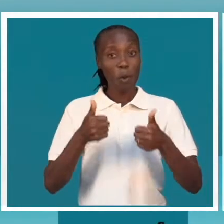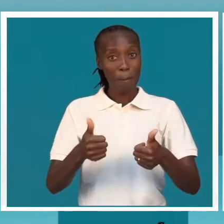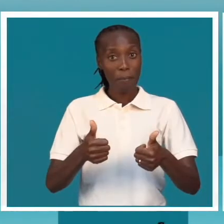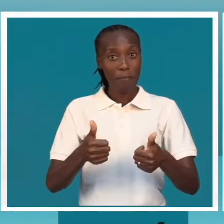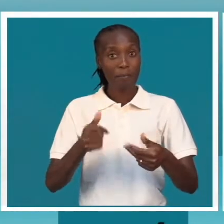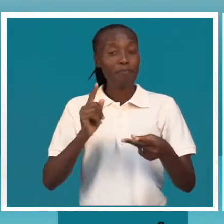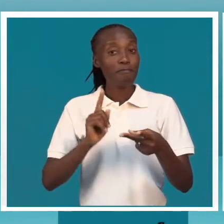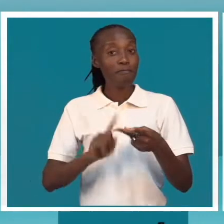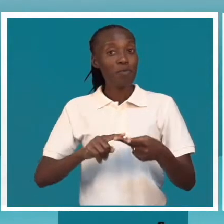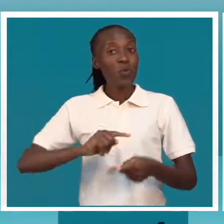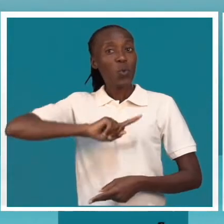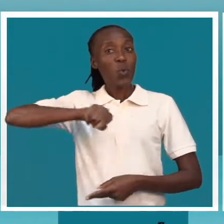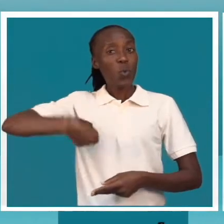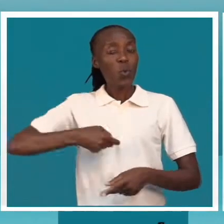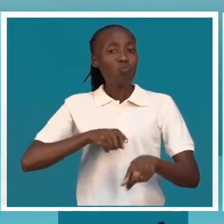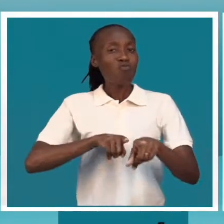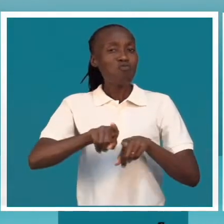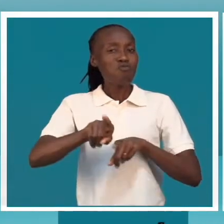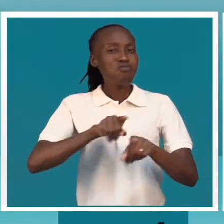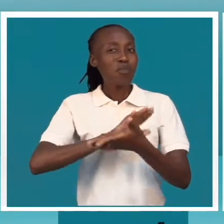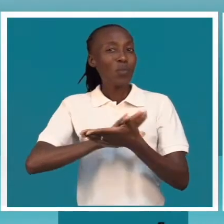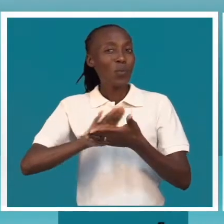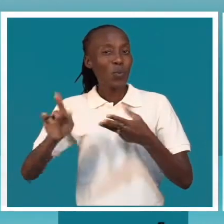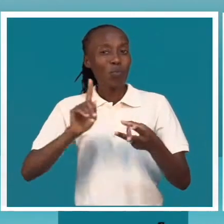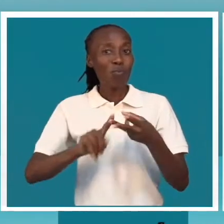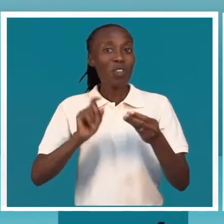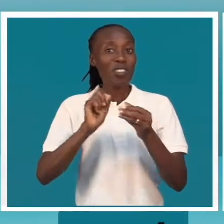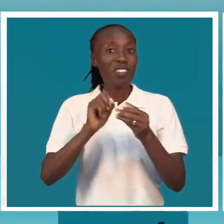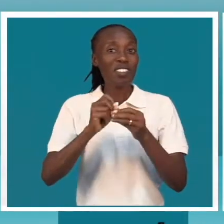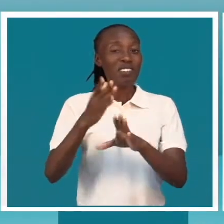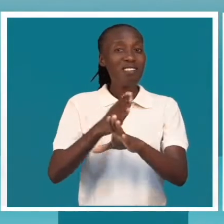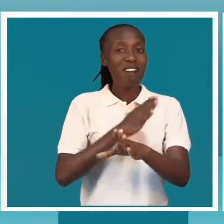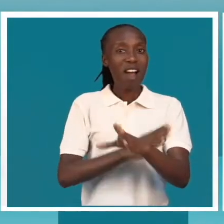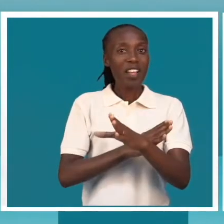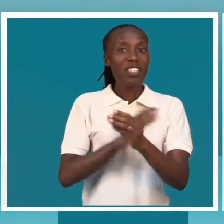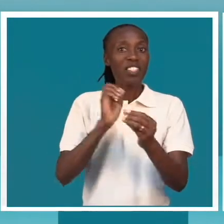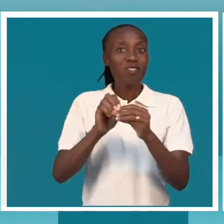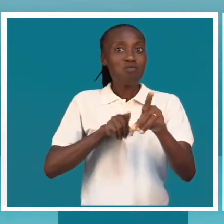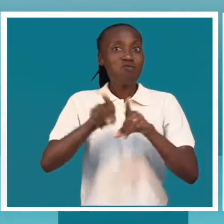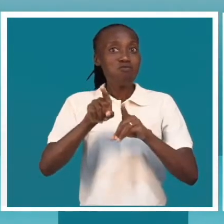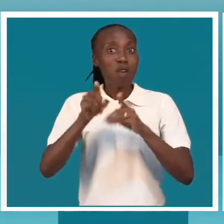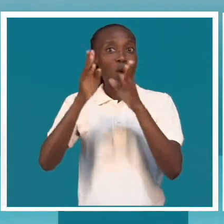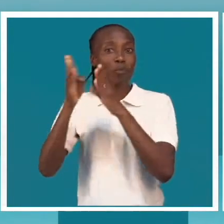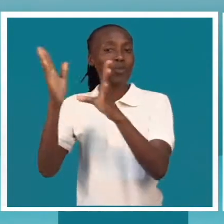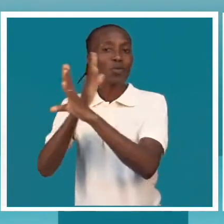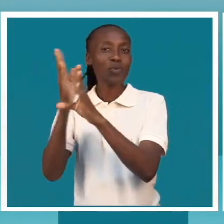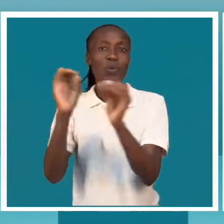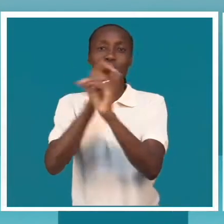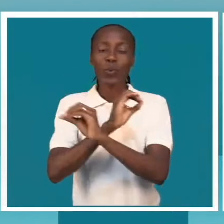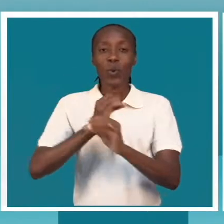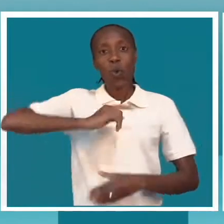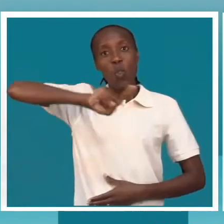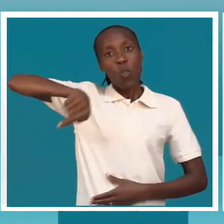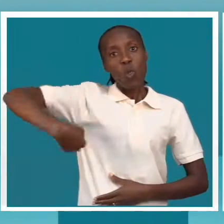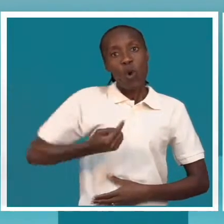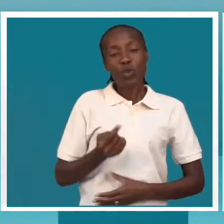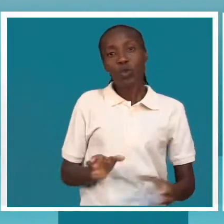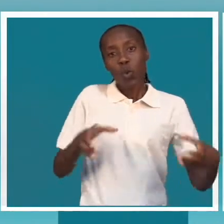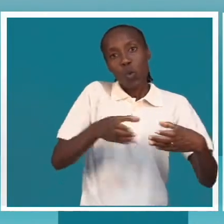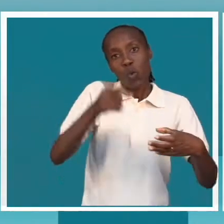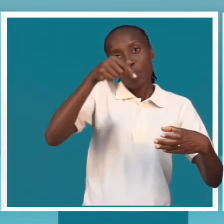Nunca concorremos, nunca jogámos com estrangeiros, nós fazíamos campeonatos internos,